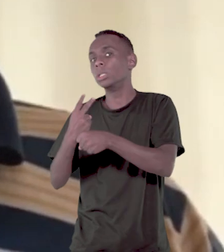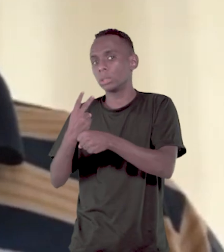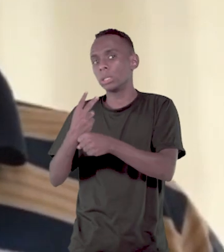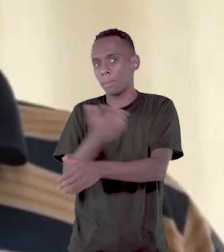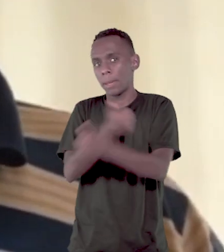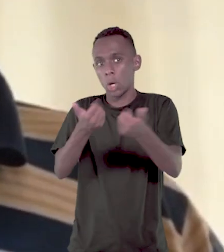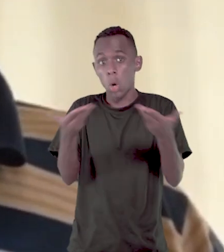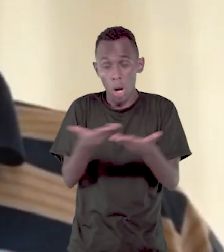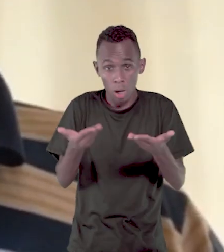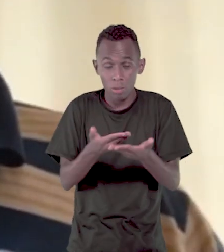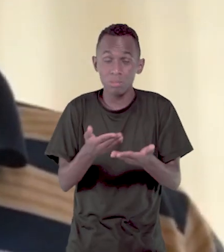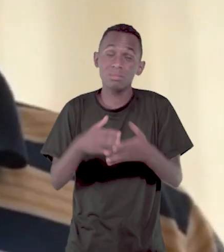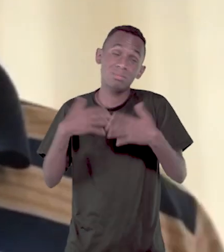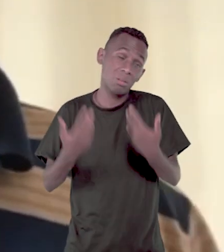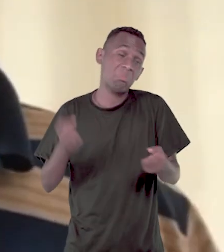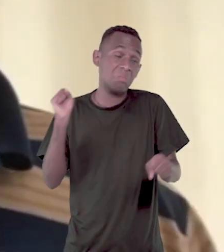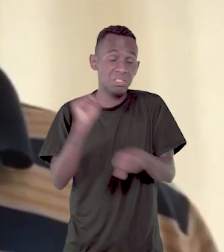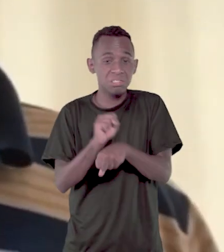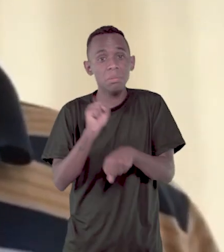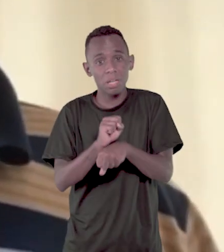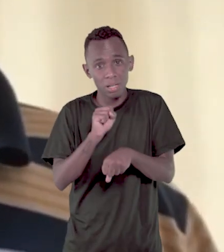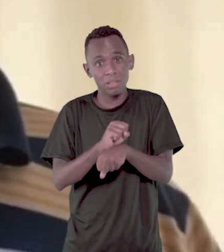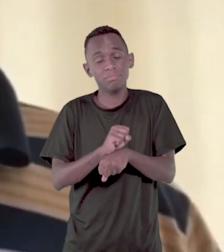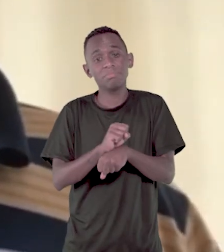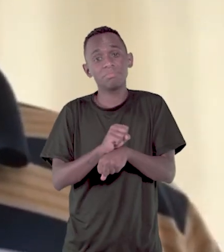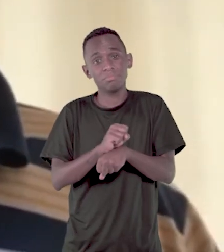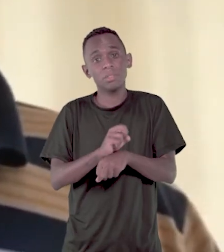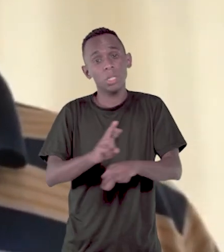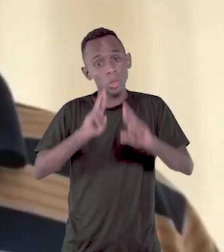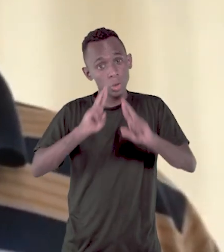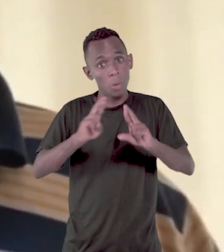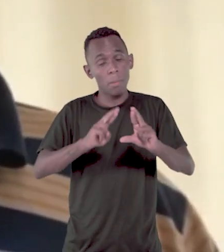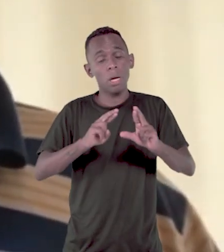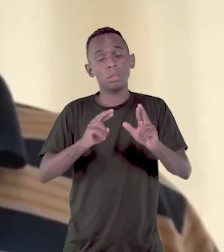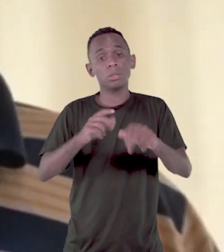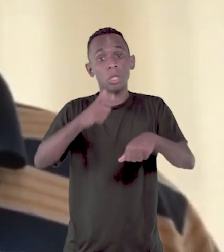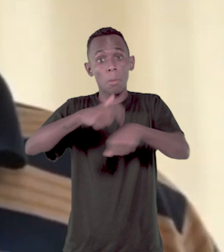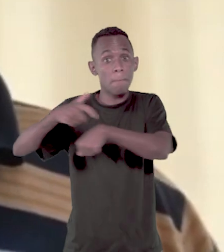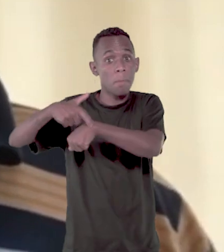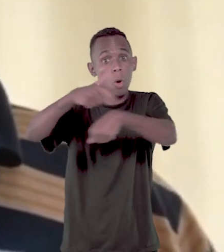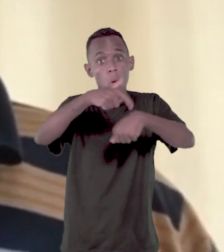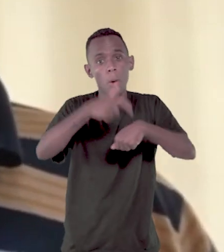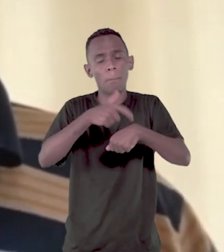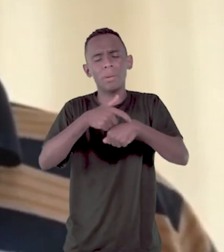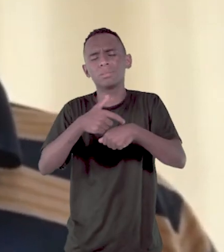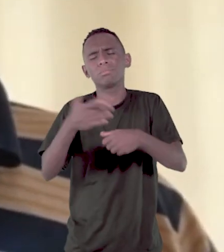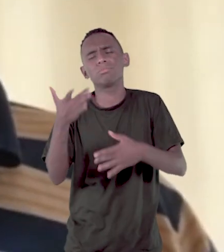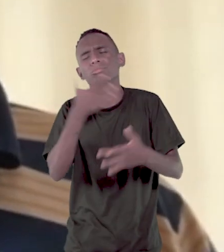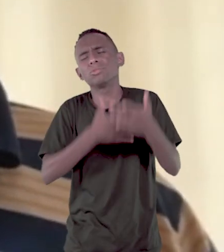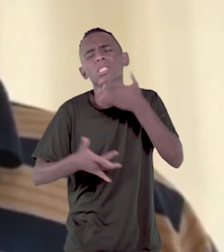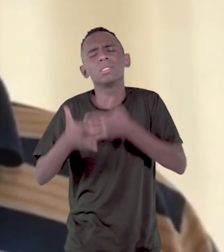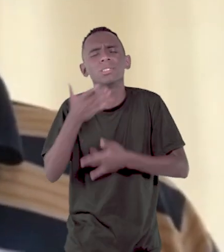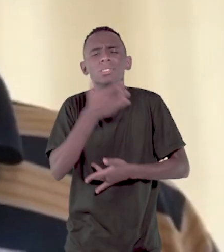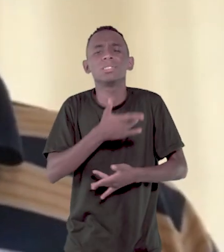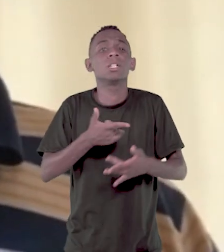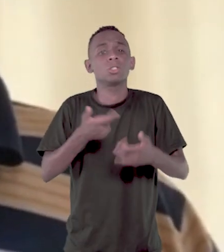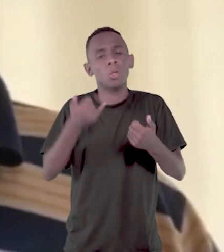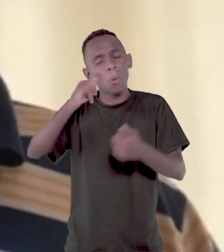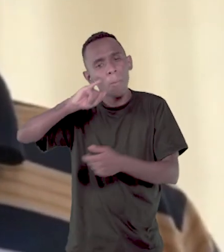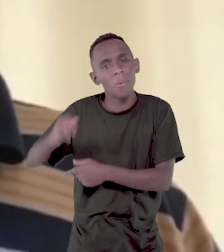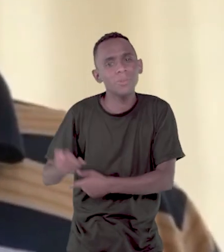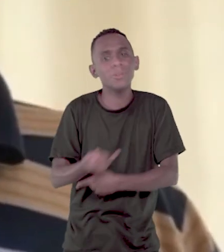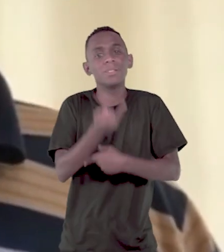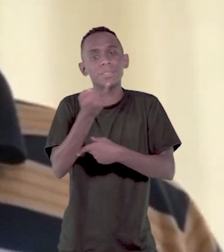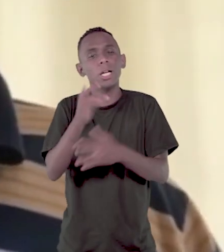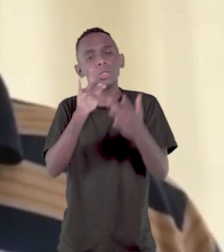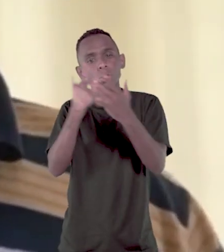enfim, é aguardar e esperar que outros momentos tão gostosos,